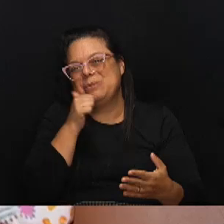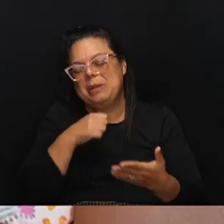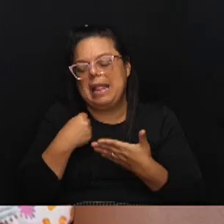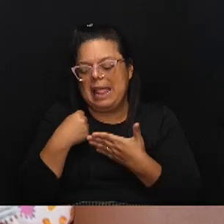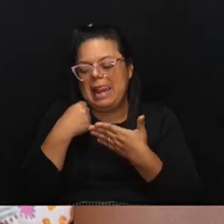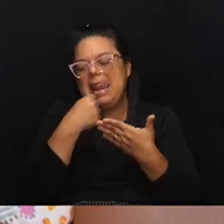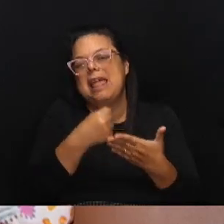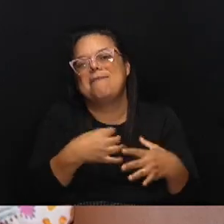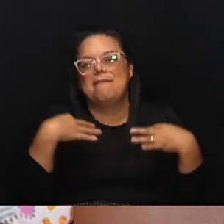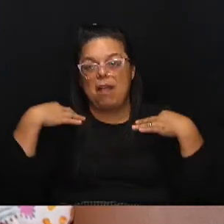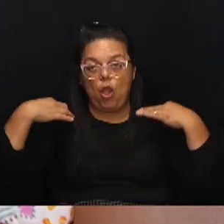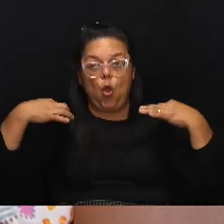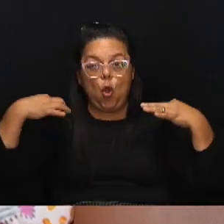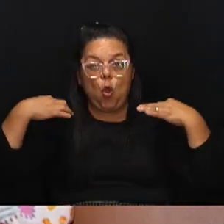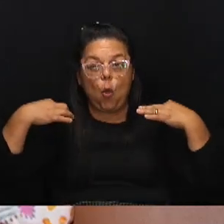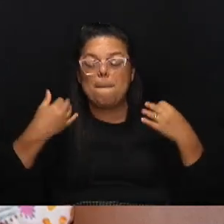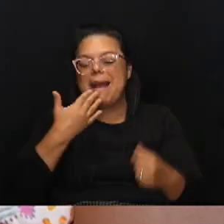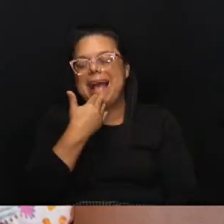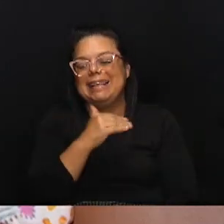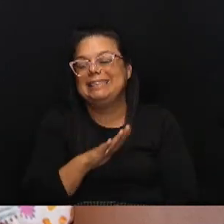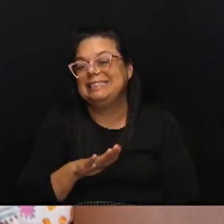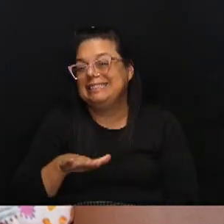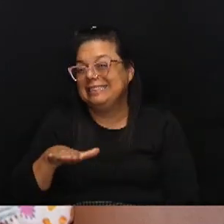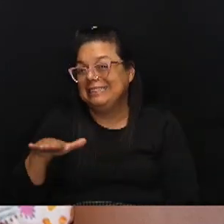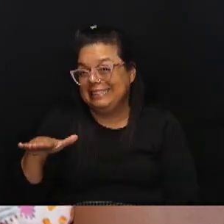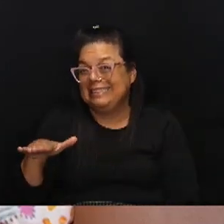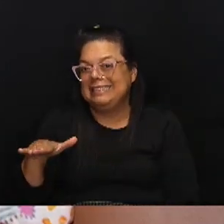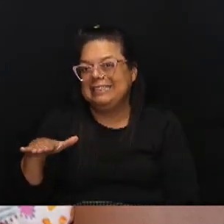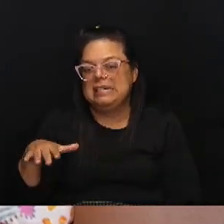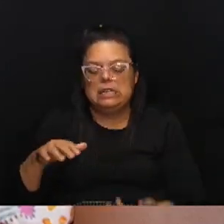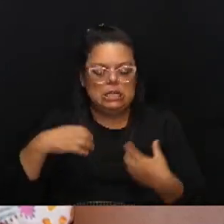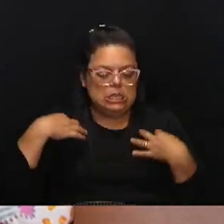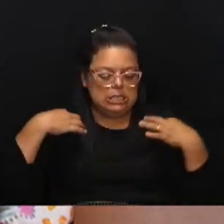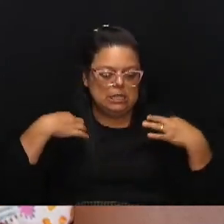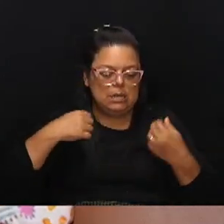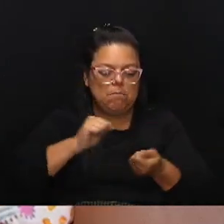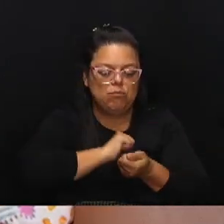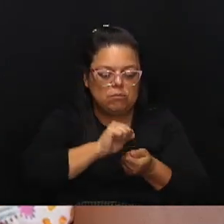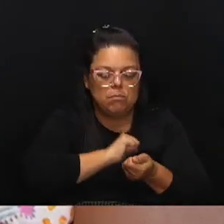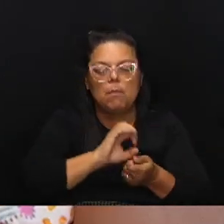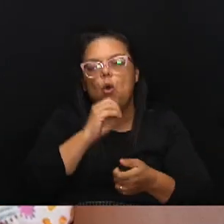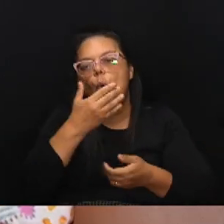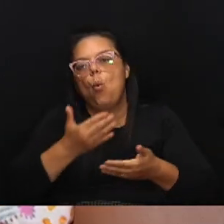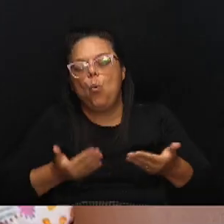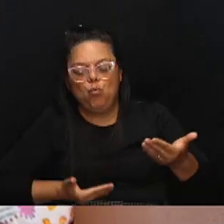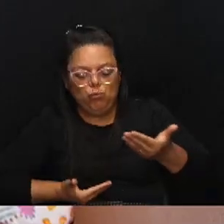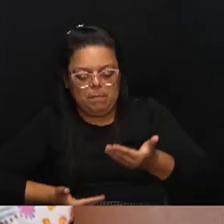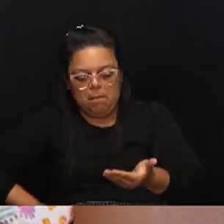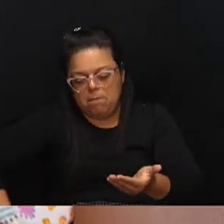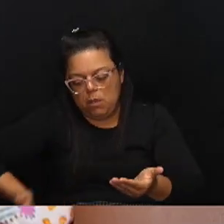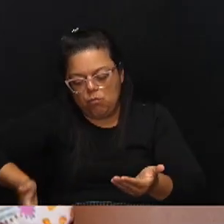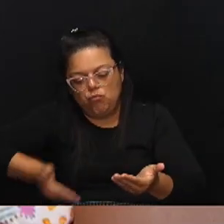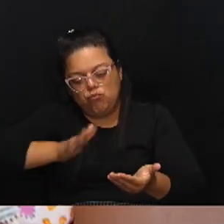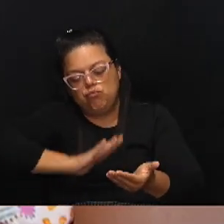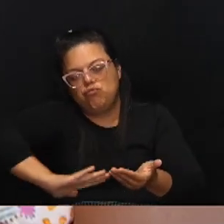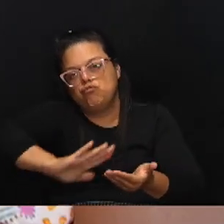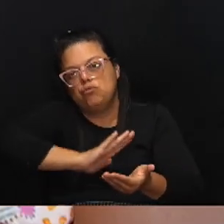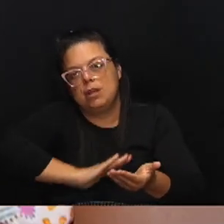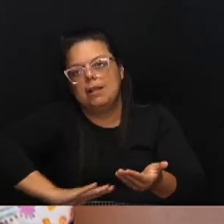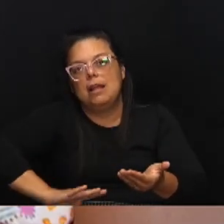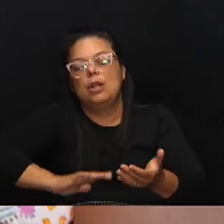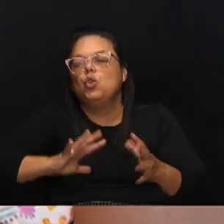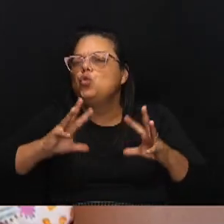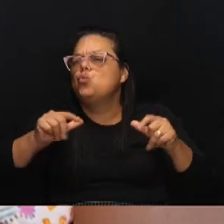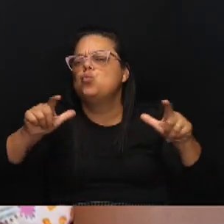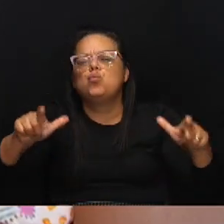levavam roupas, levavam as crianças, inclusive, para lavar, os bebês, enfim, e todas ficavam no mesmo